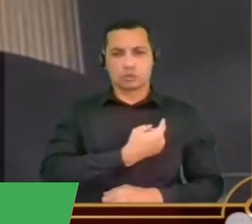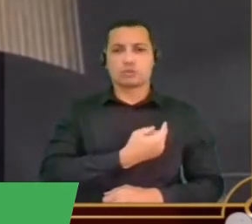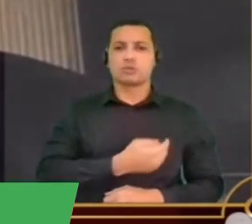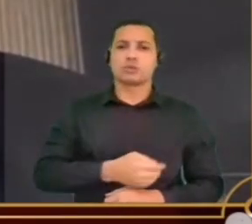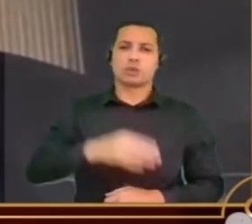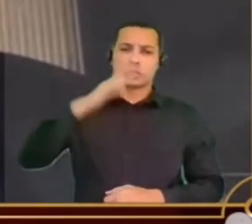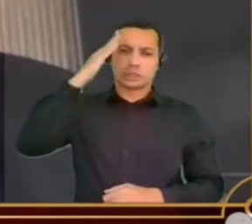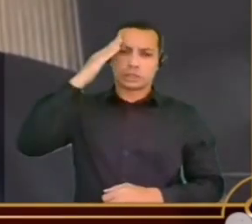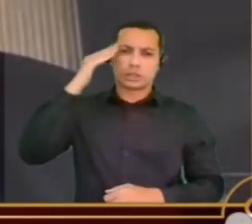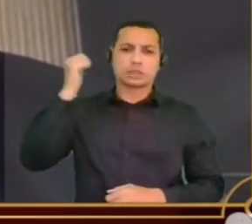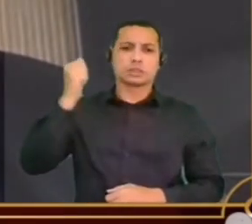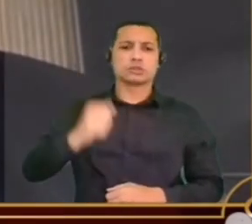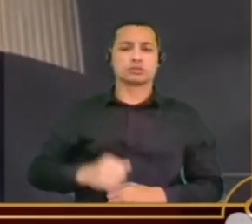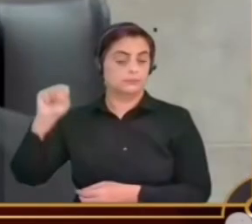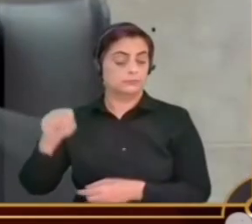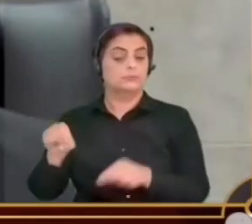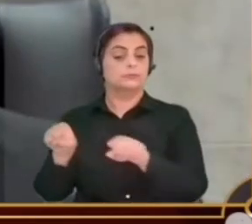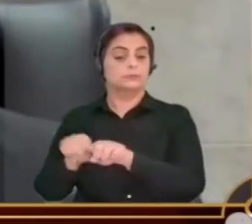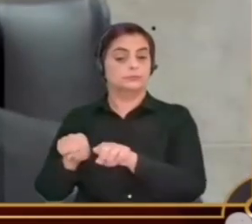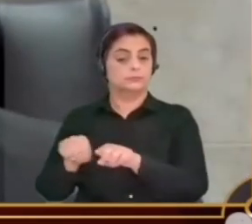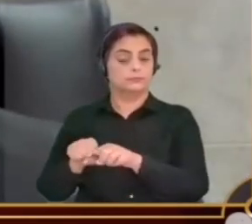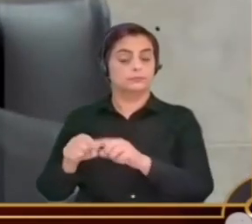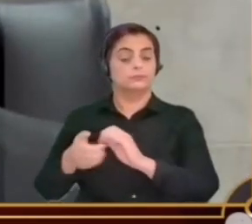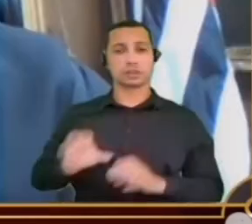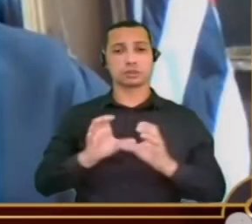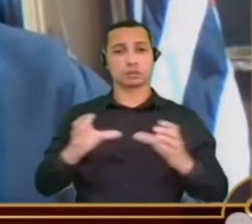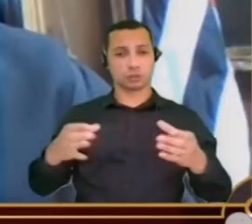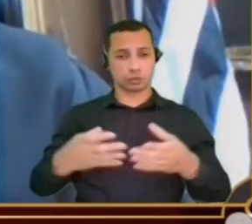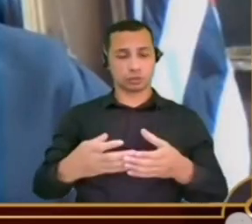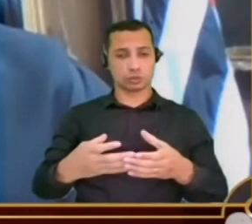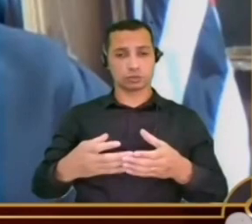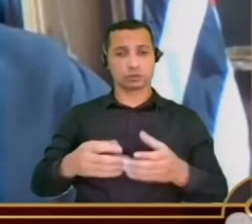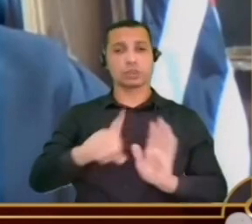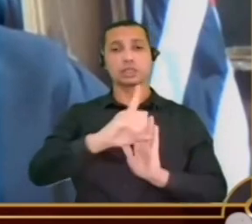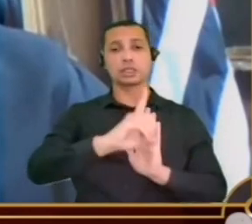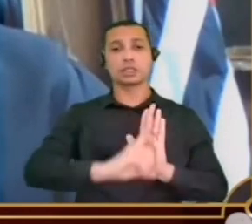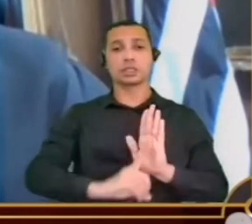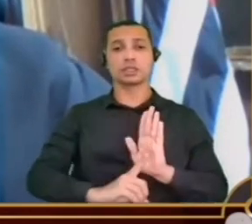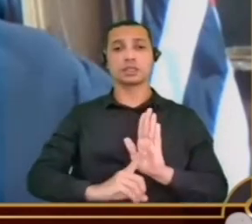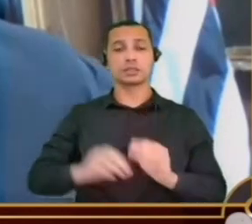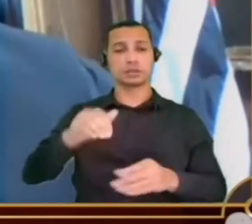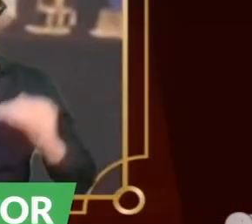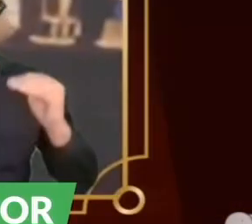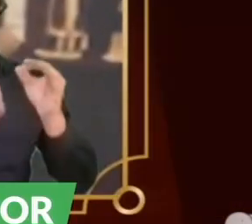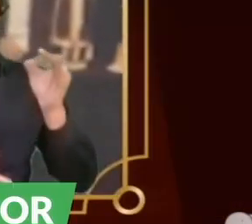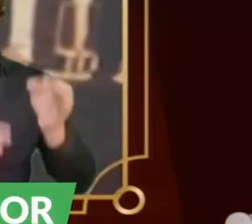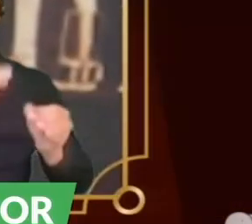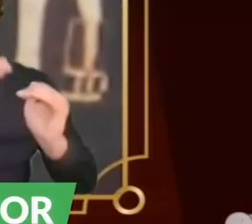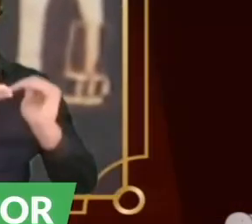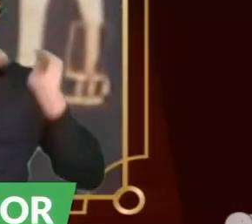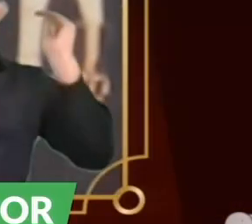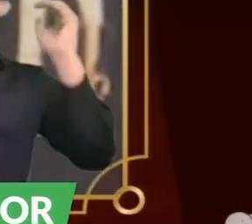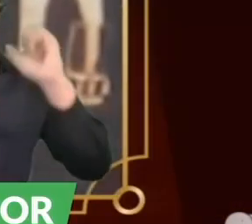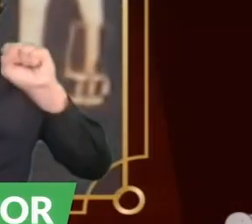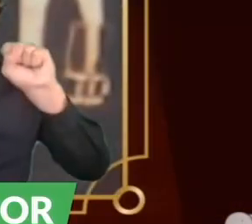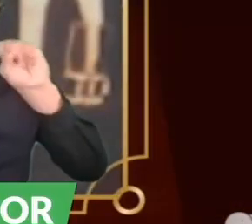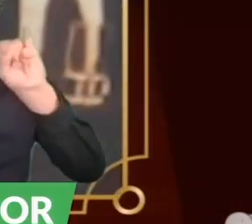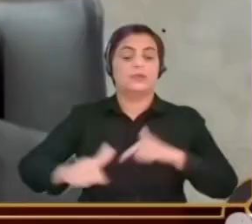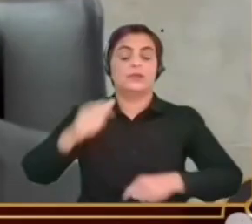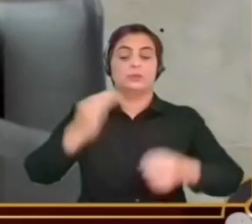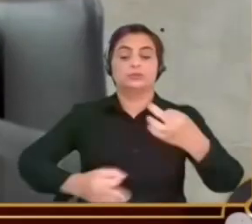fez para a democracia do Brasil os novos Presidente e vice-presidente do TRE de São Paulo ficam no cargo até